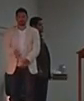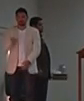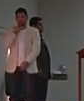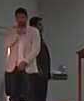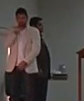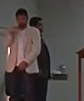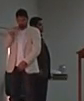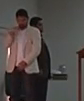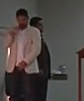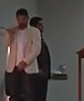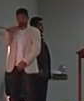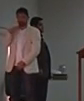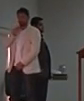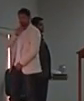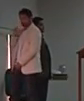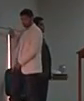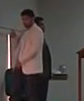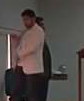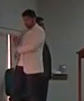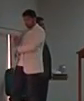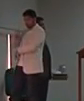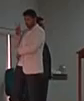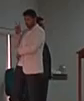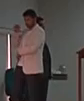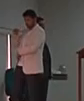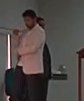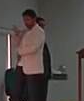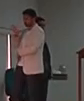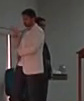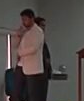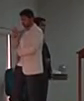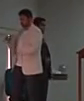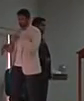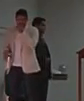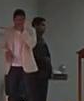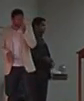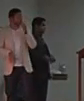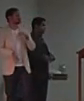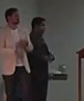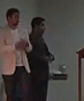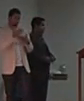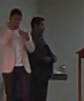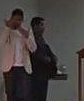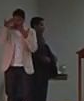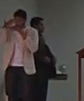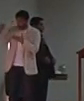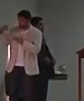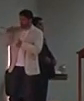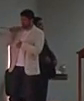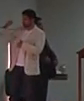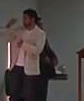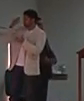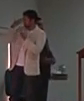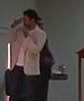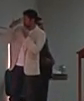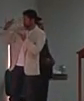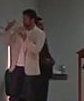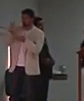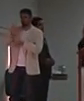tem 2 minutos. Obrigado. Obrigado, professor Geraldo, por ter me escolhido. A linha